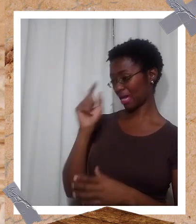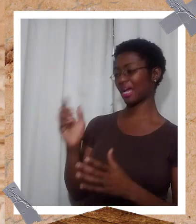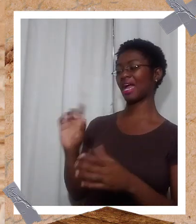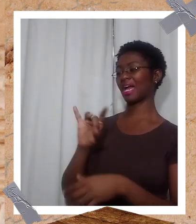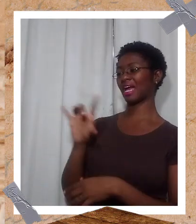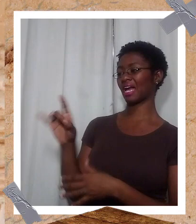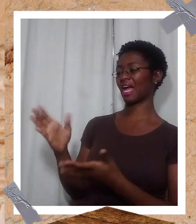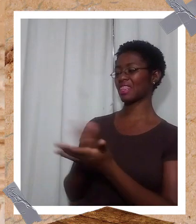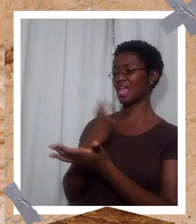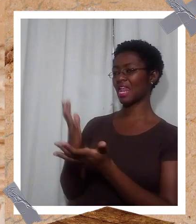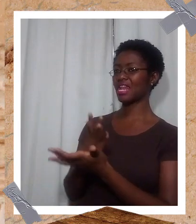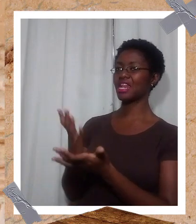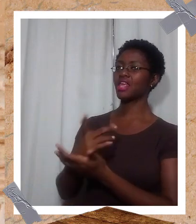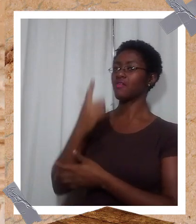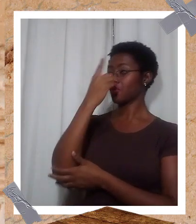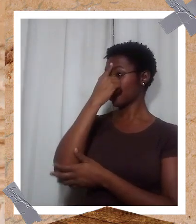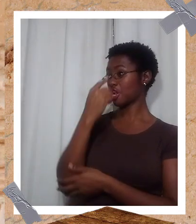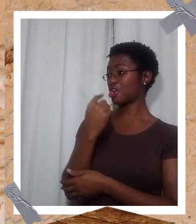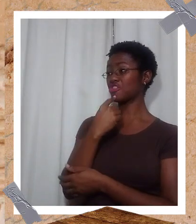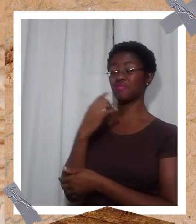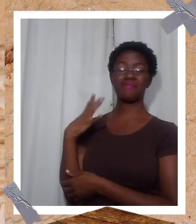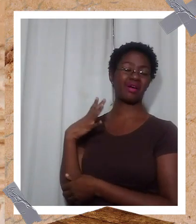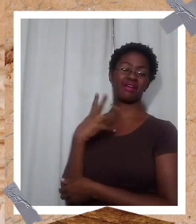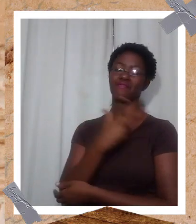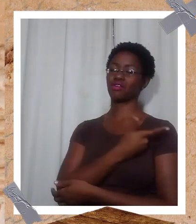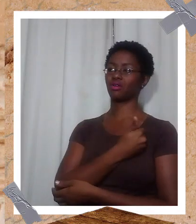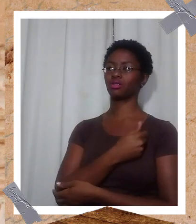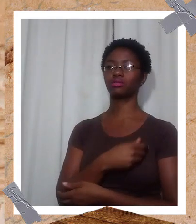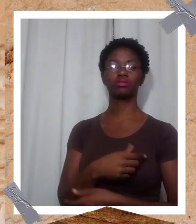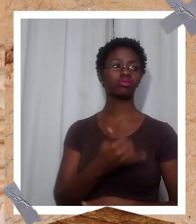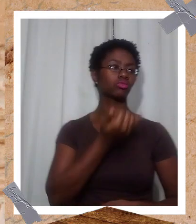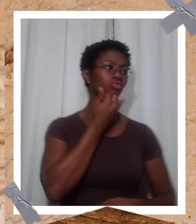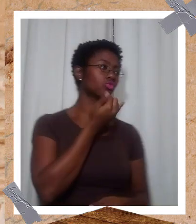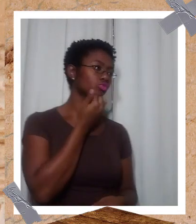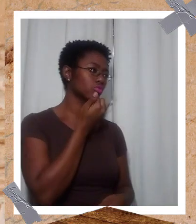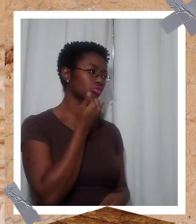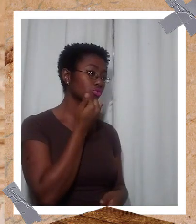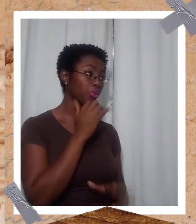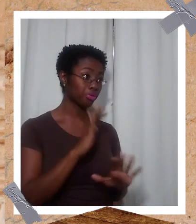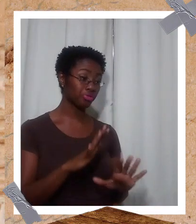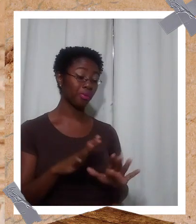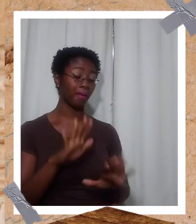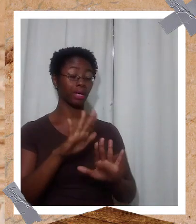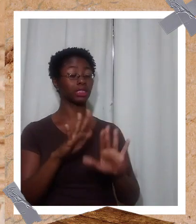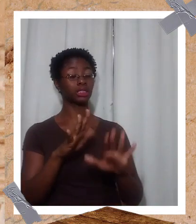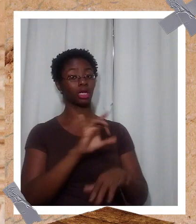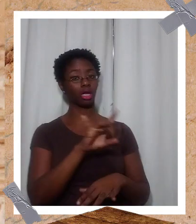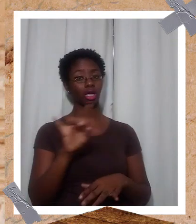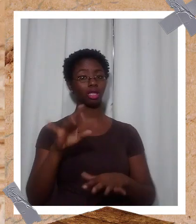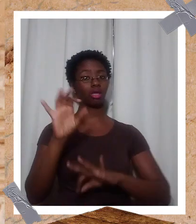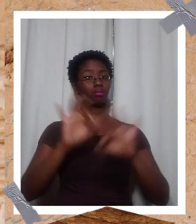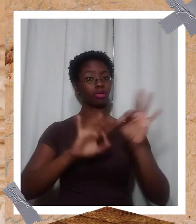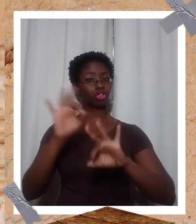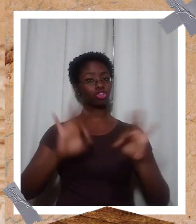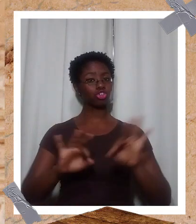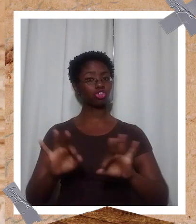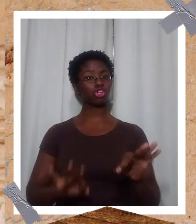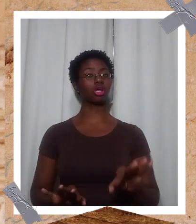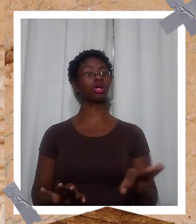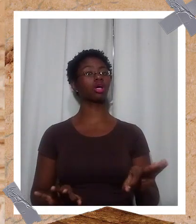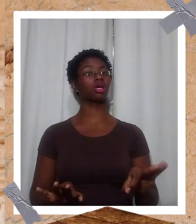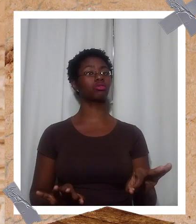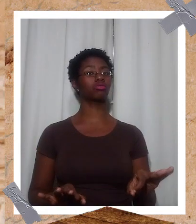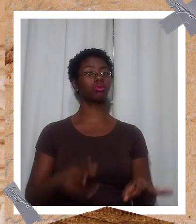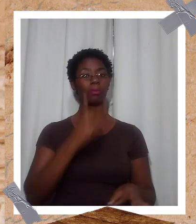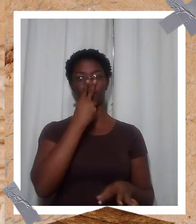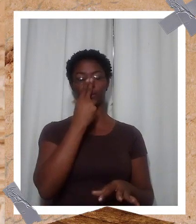livro. Bom. Sim, cada projeto, desculpa, voltando aqui nas minhas obras infantis, cada projeto é um